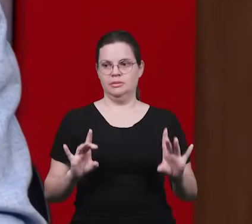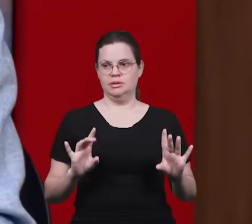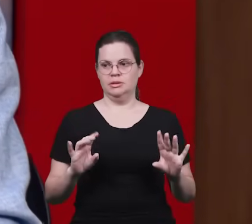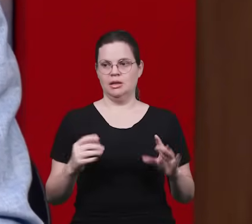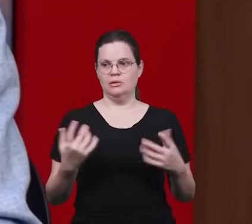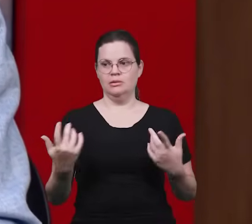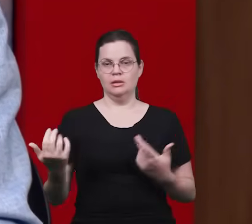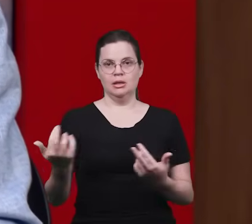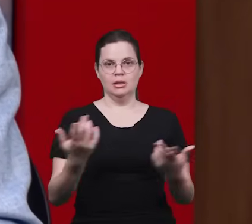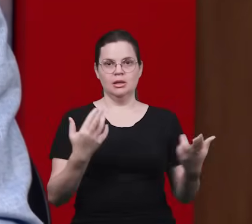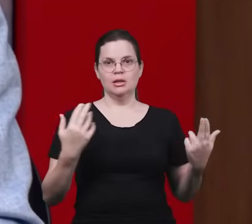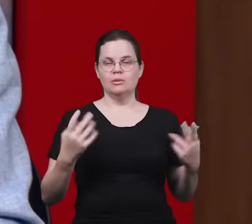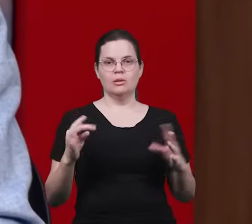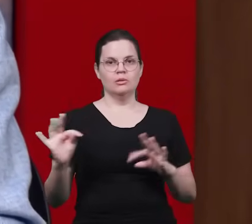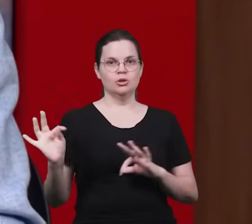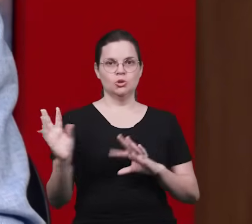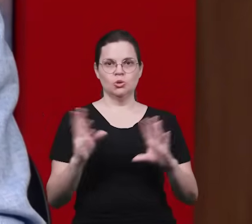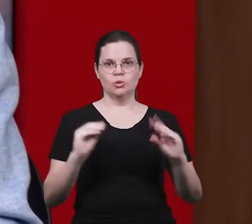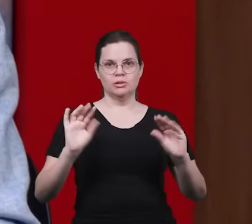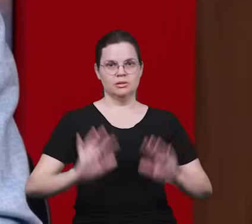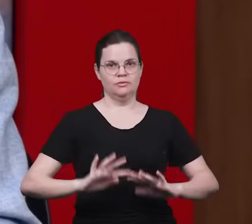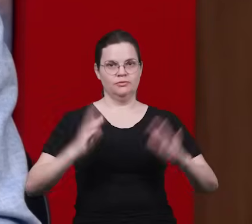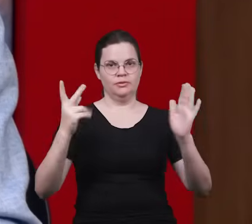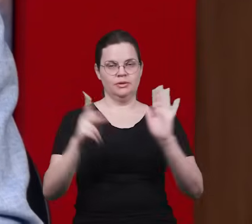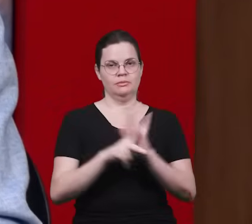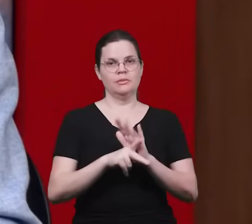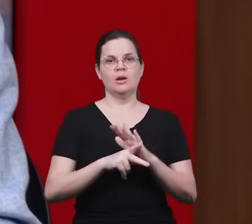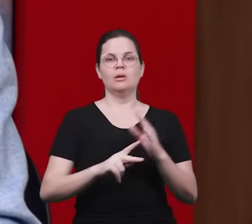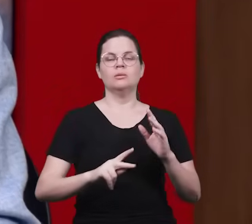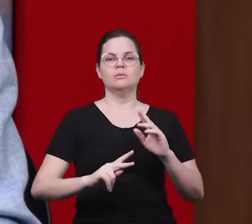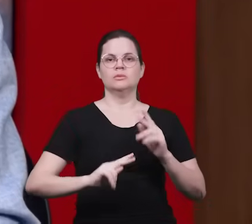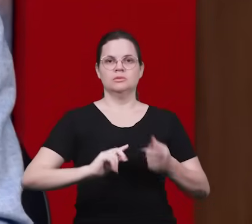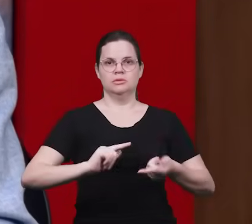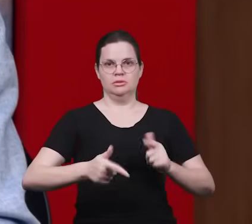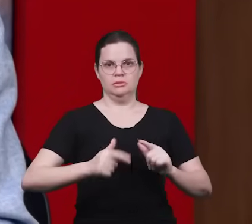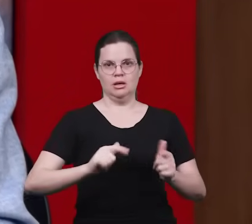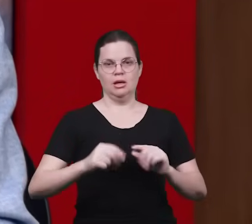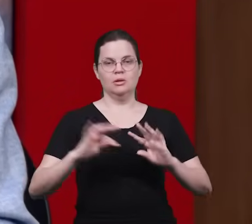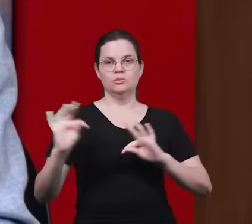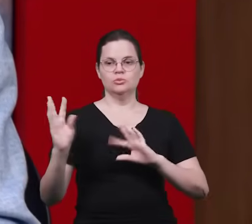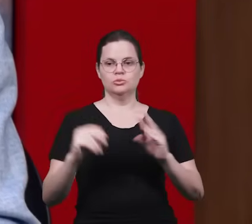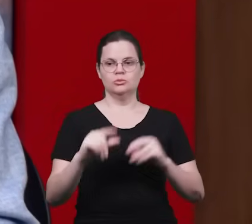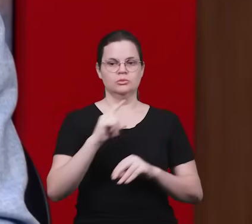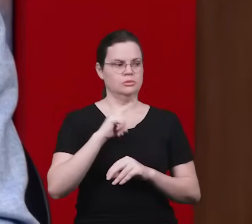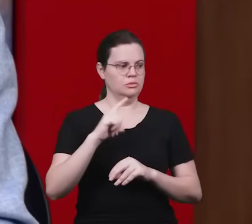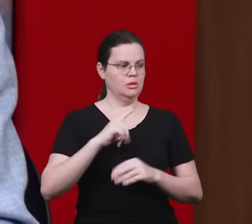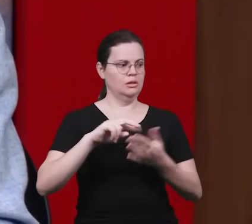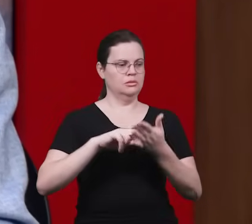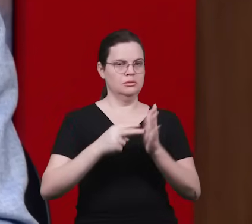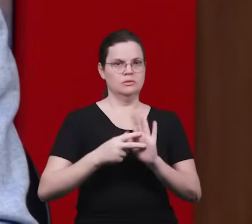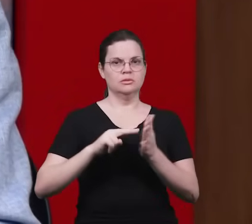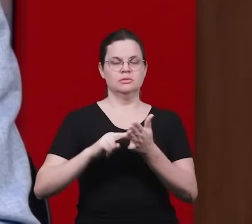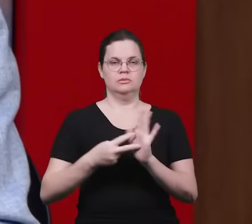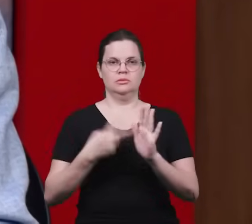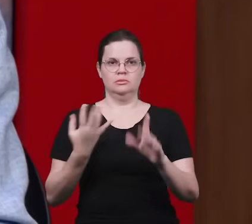as festas de Israel. Elas têm um significado, todas elas tinham um significado profético. Então, ela